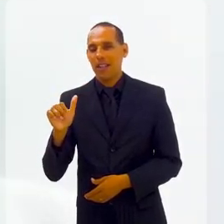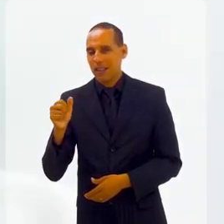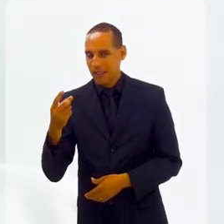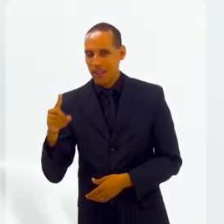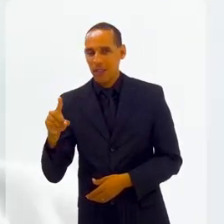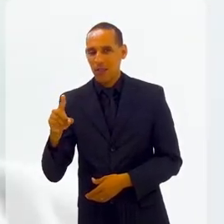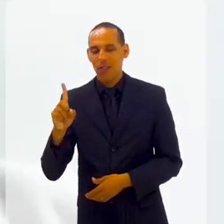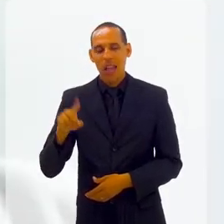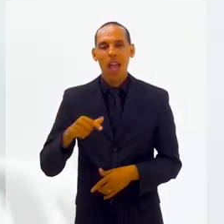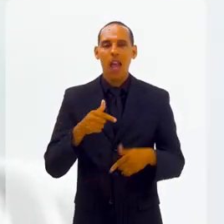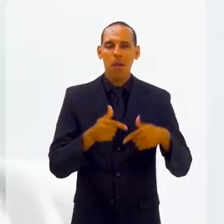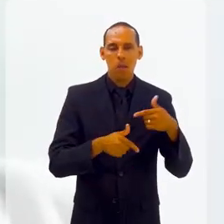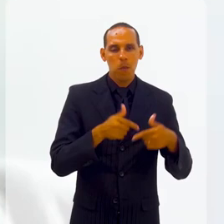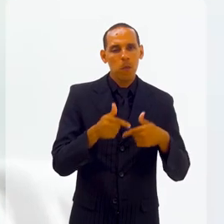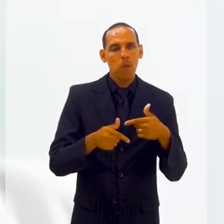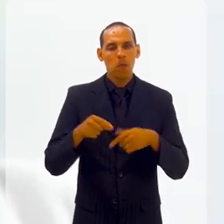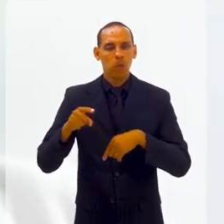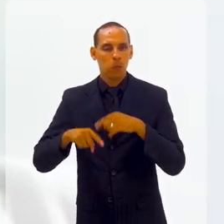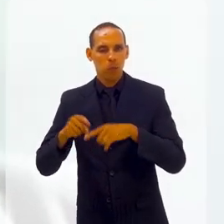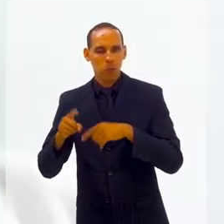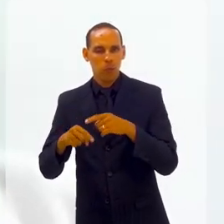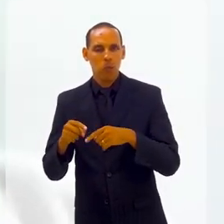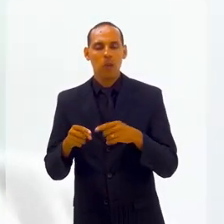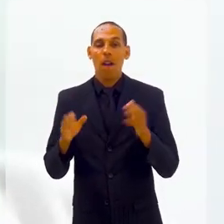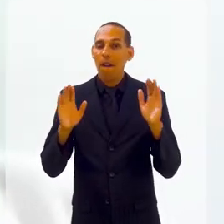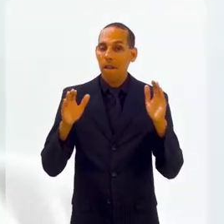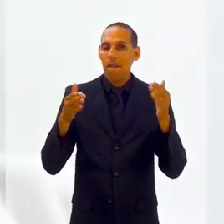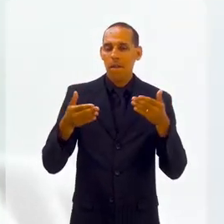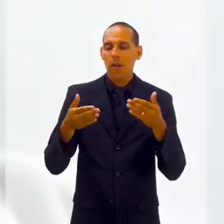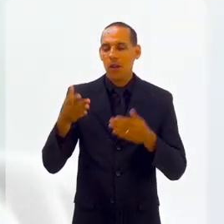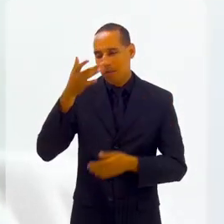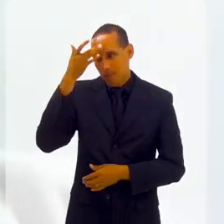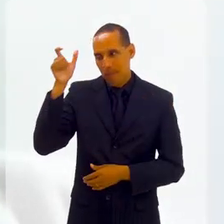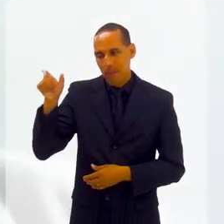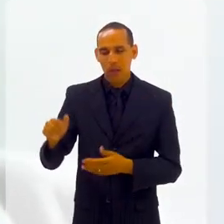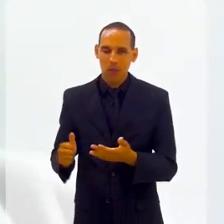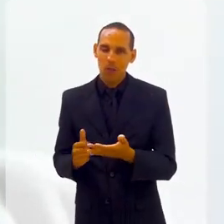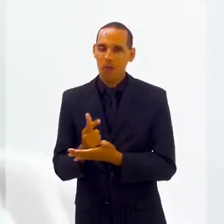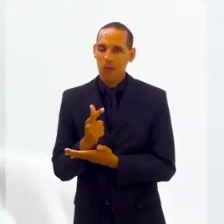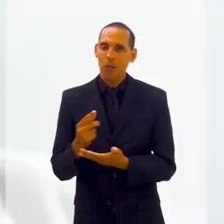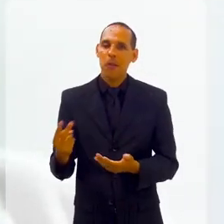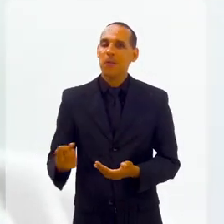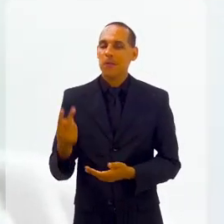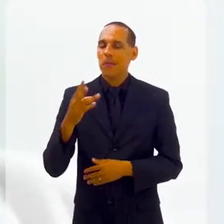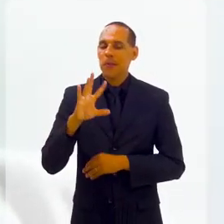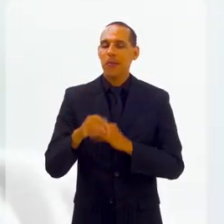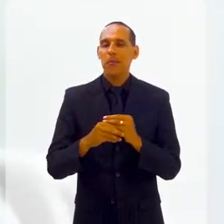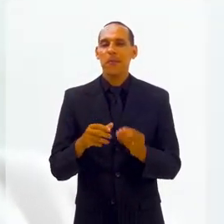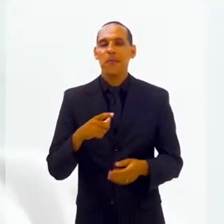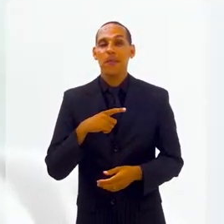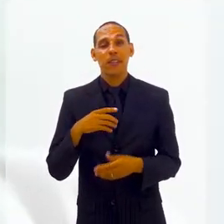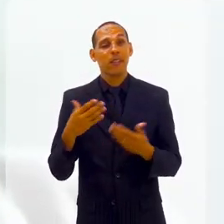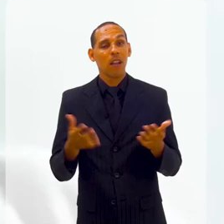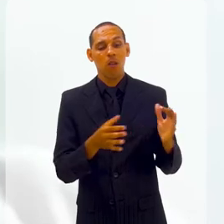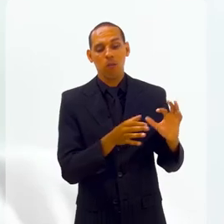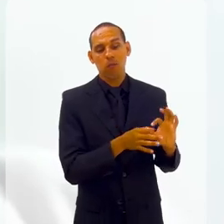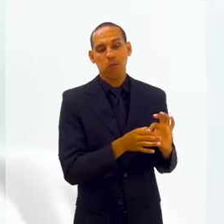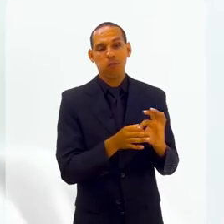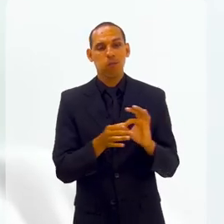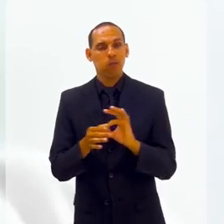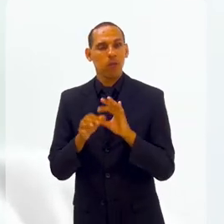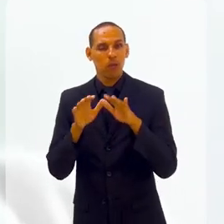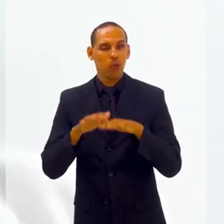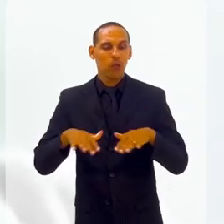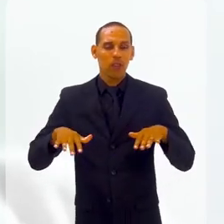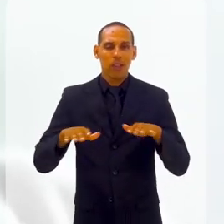de valor aos produtos e aos serviços que são direcionados ao consumidor Então nesse contexto geral